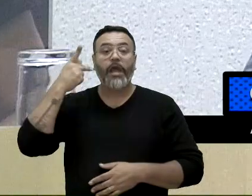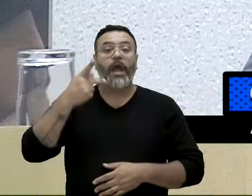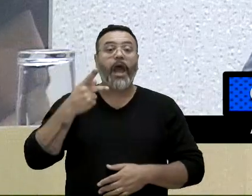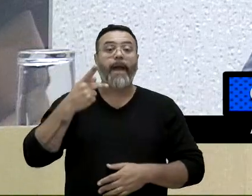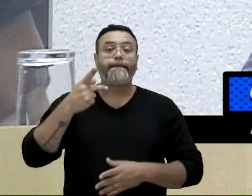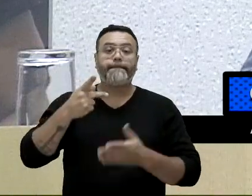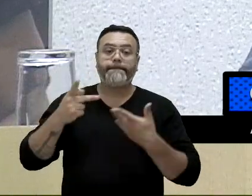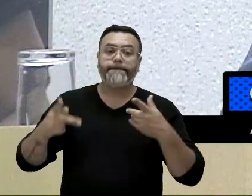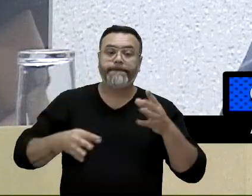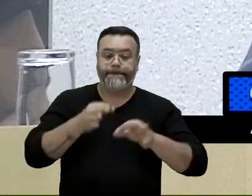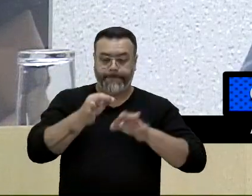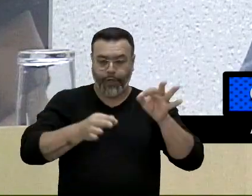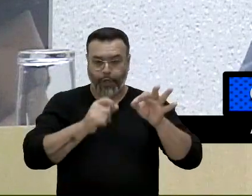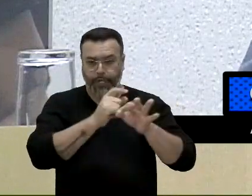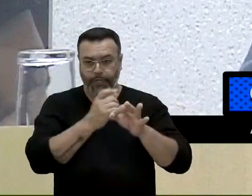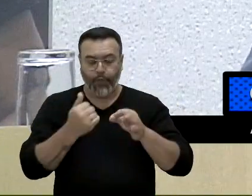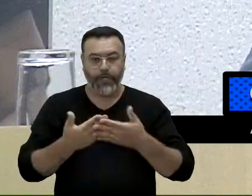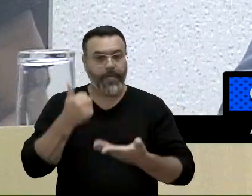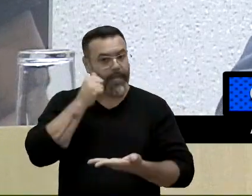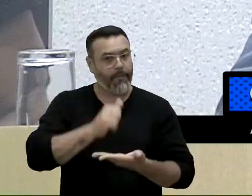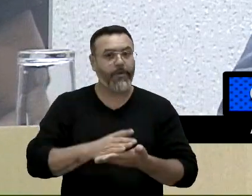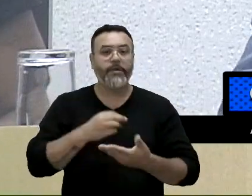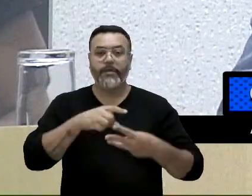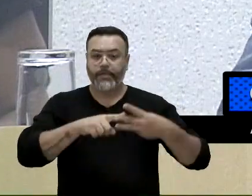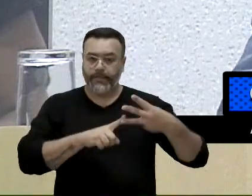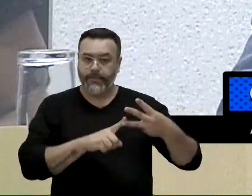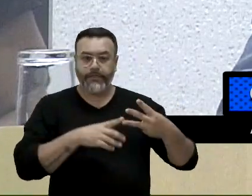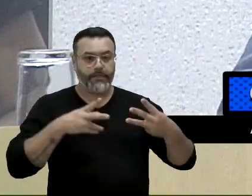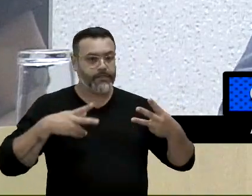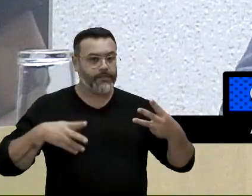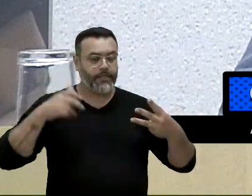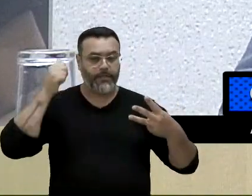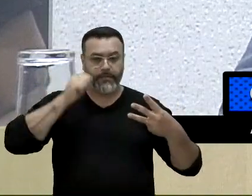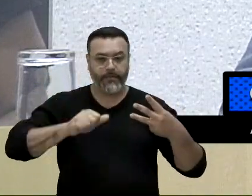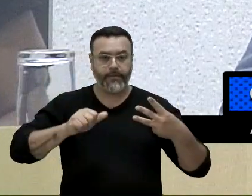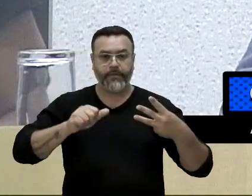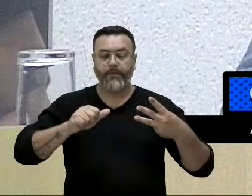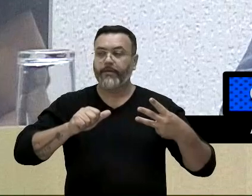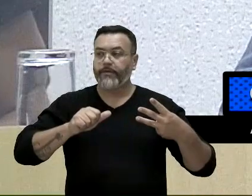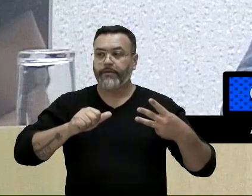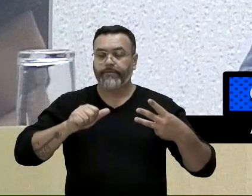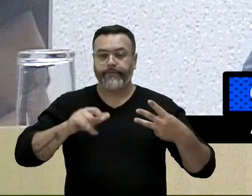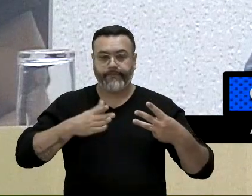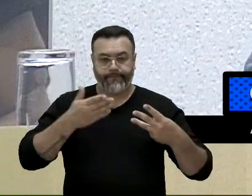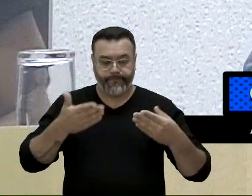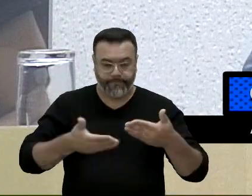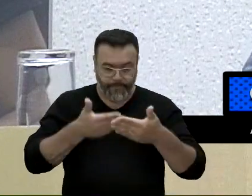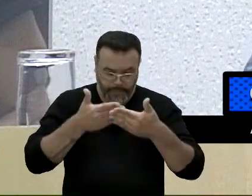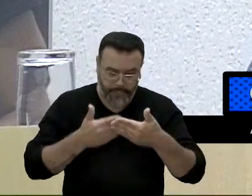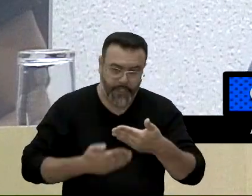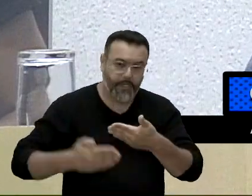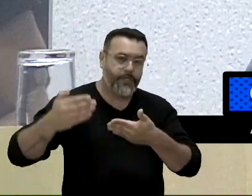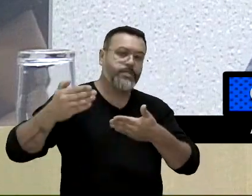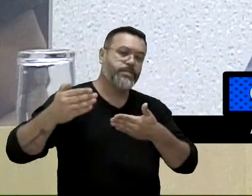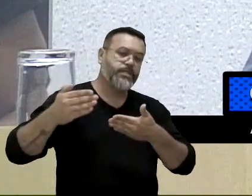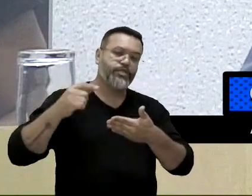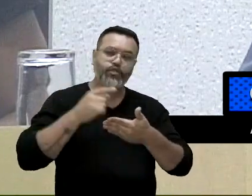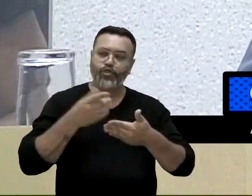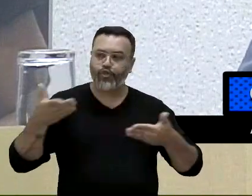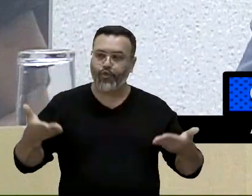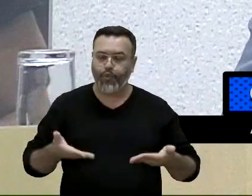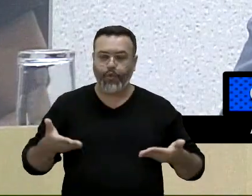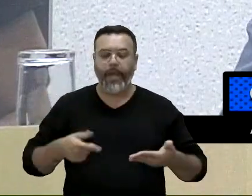esses 3 mandatos, por nós 3 mulheres, e esse está sendo o nosso pontapé inicial, de iniciar os